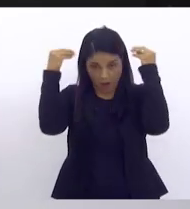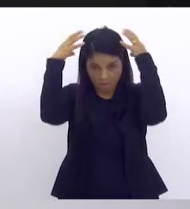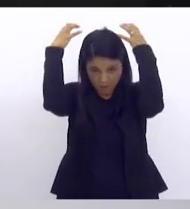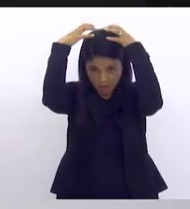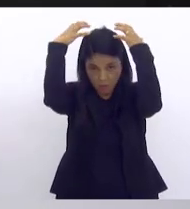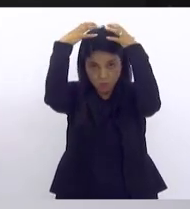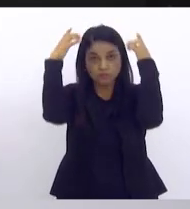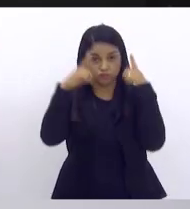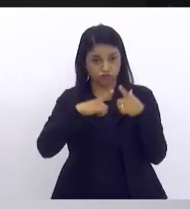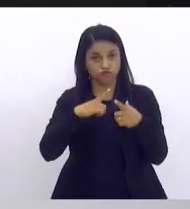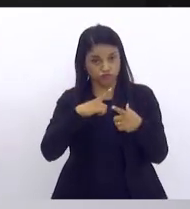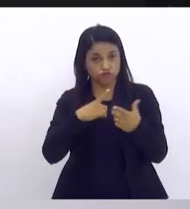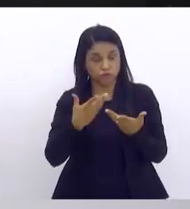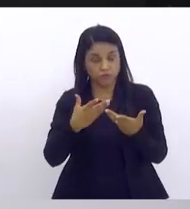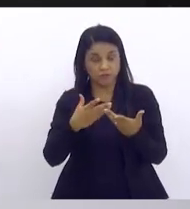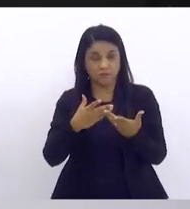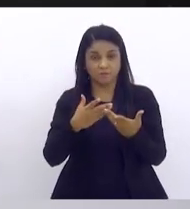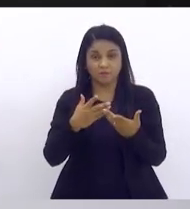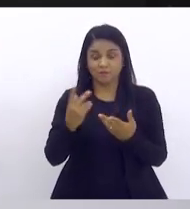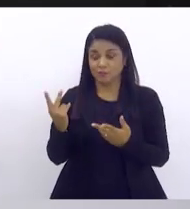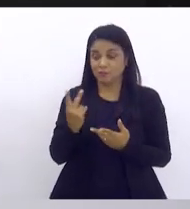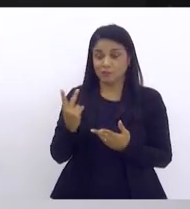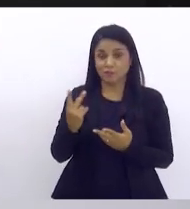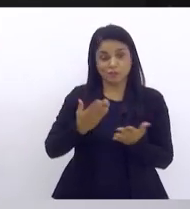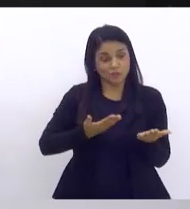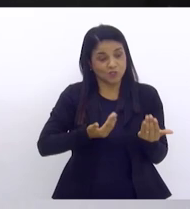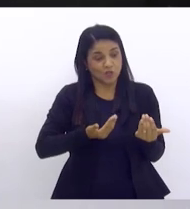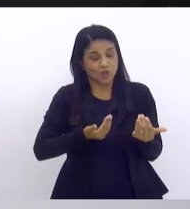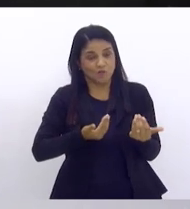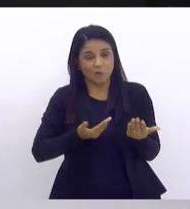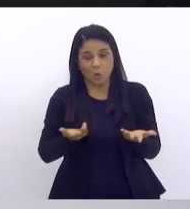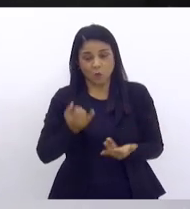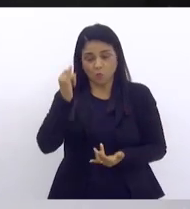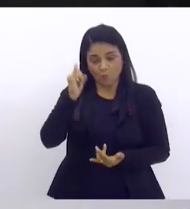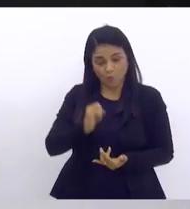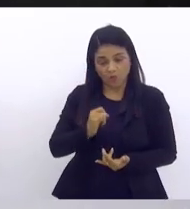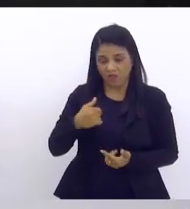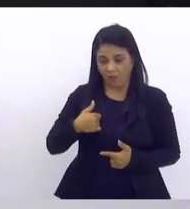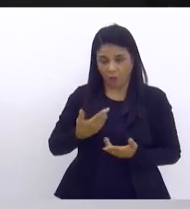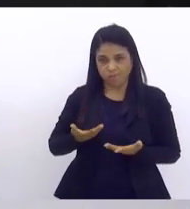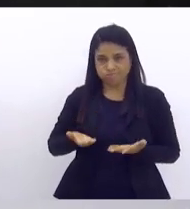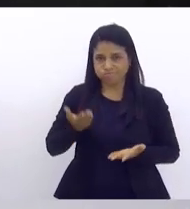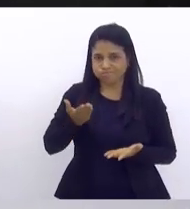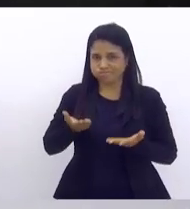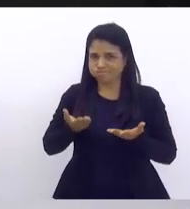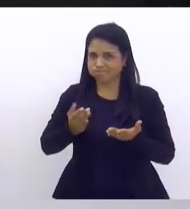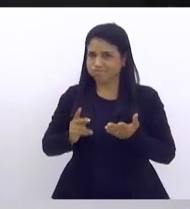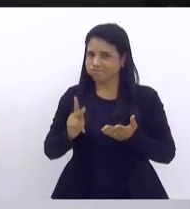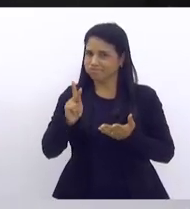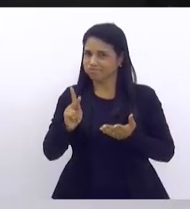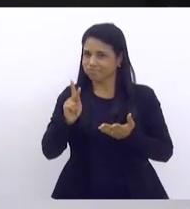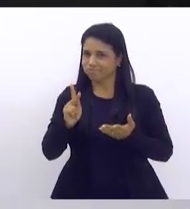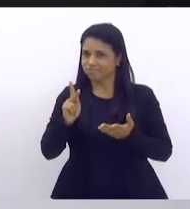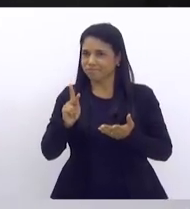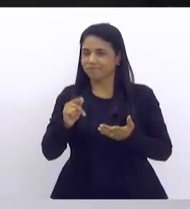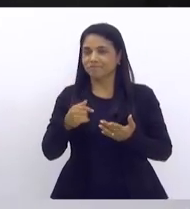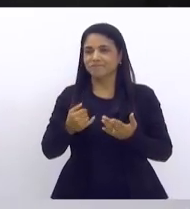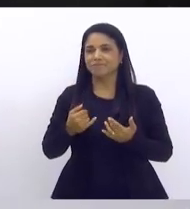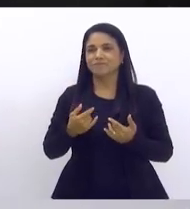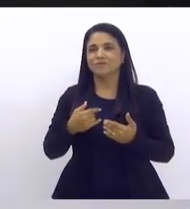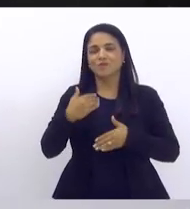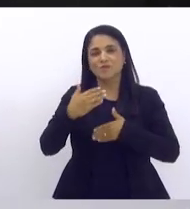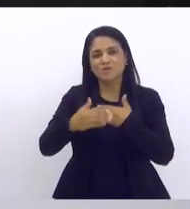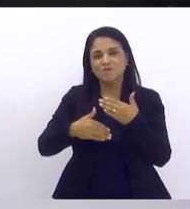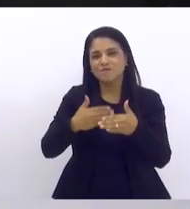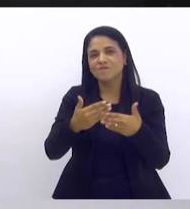então, enfim... Éramos dois jovens, ele está magrinho, eu com uns quilos a menos, alguns quilos a menos, mas nós